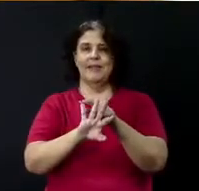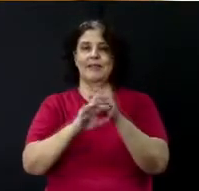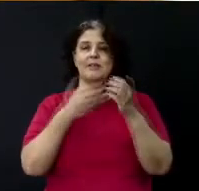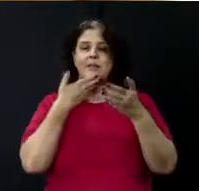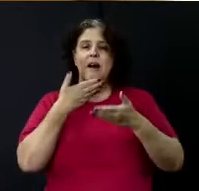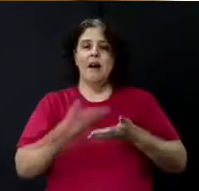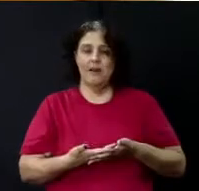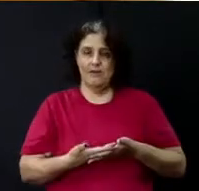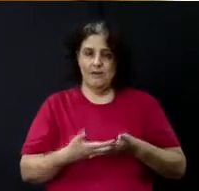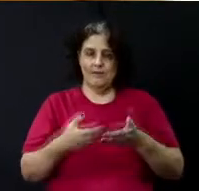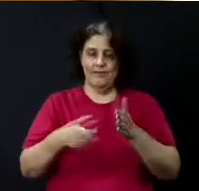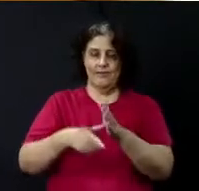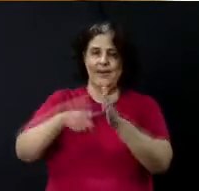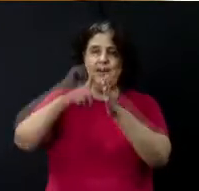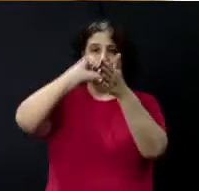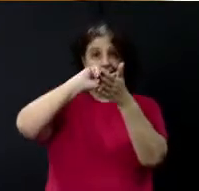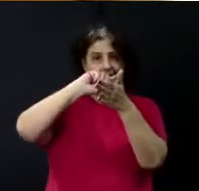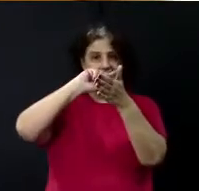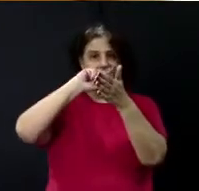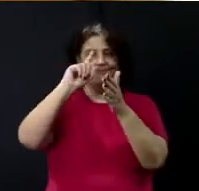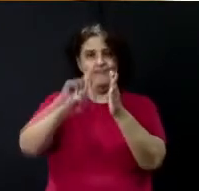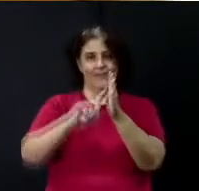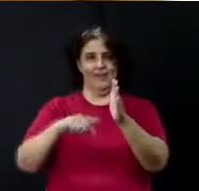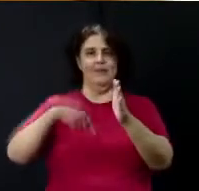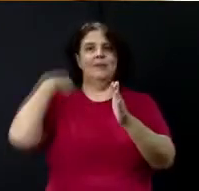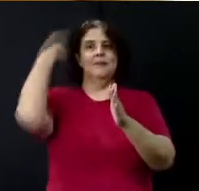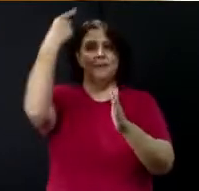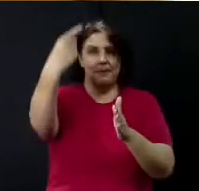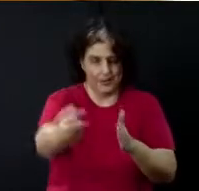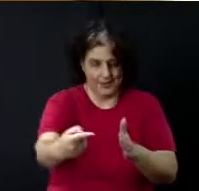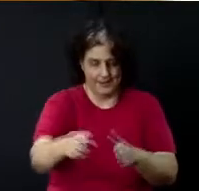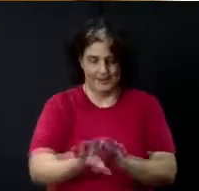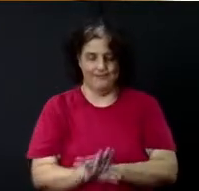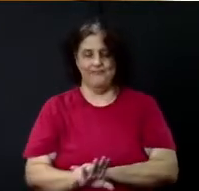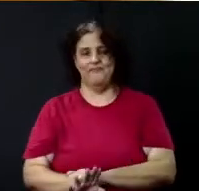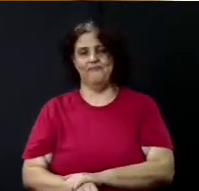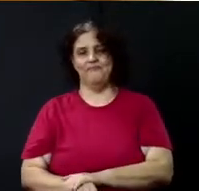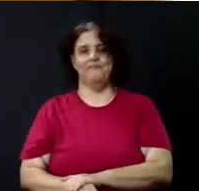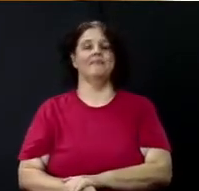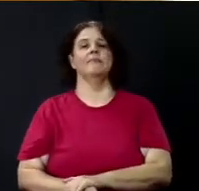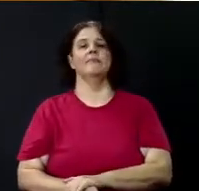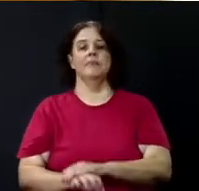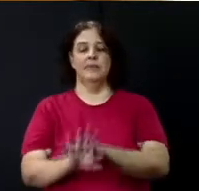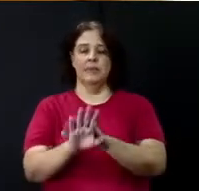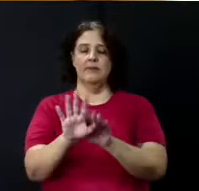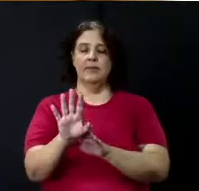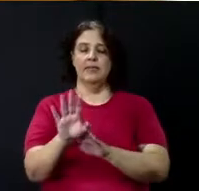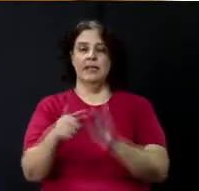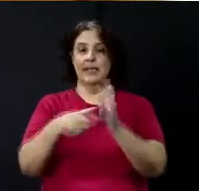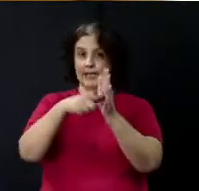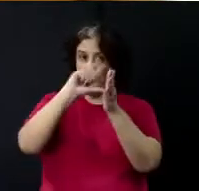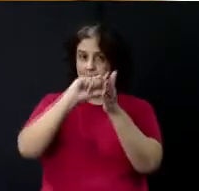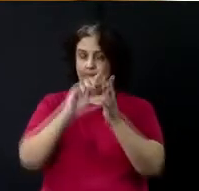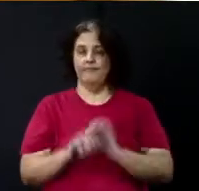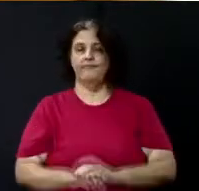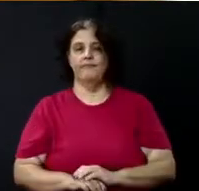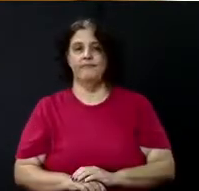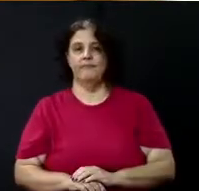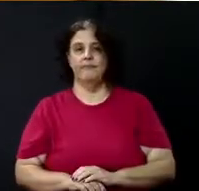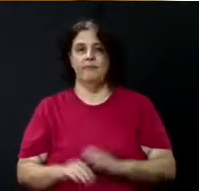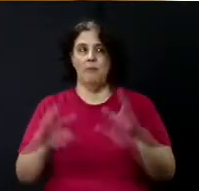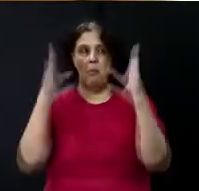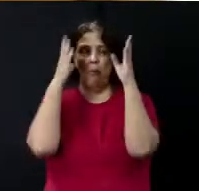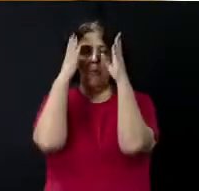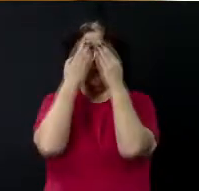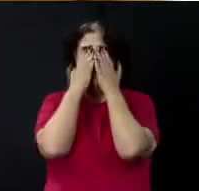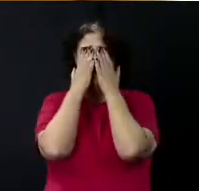assim? Um antes de ver e um depois de ver. Antes de ver, uma escuridão,